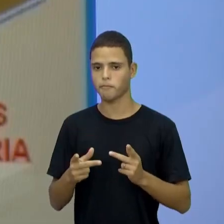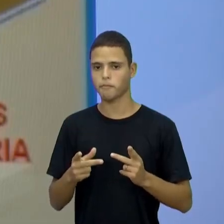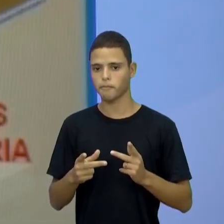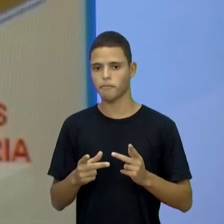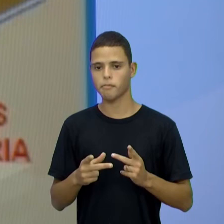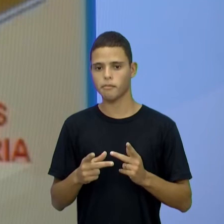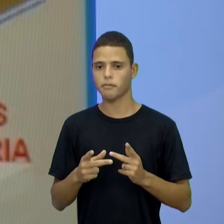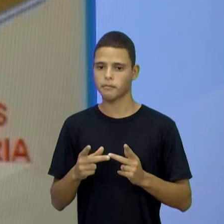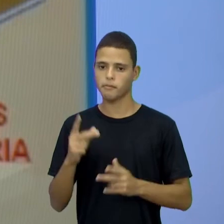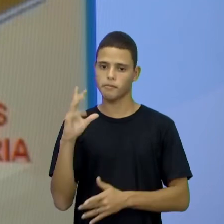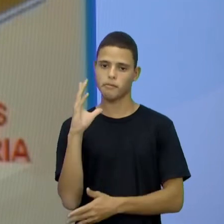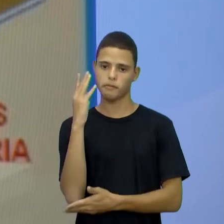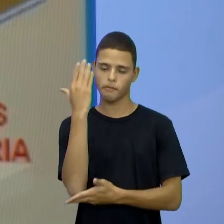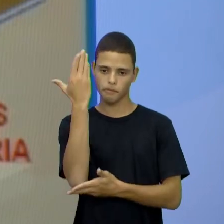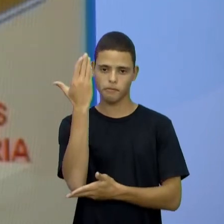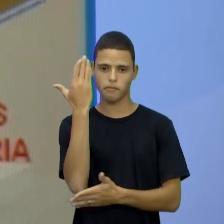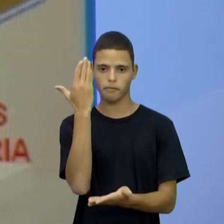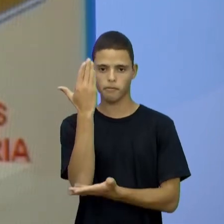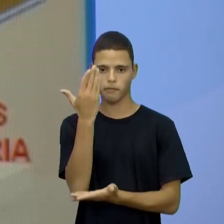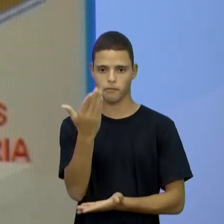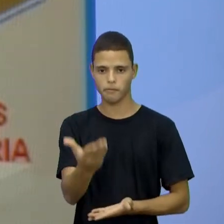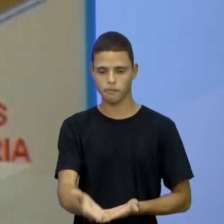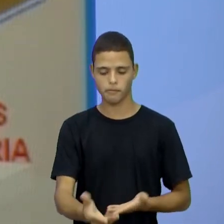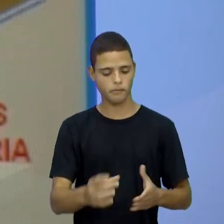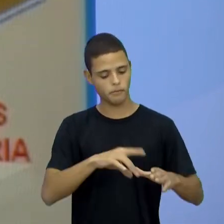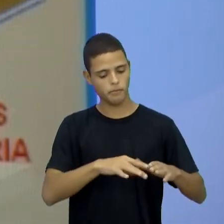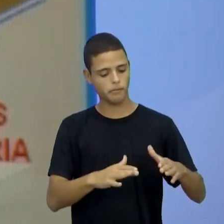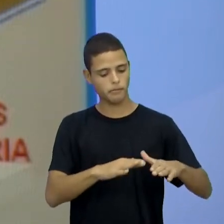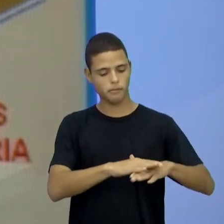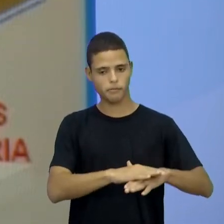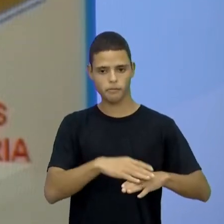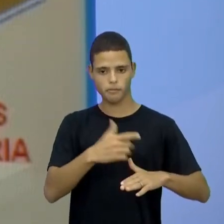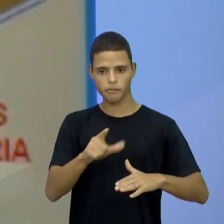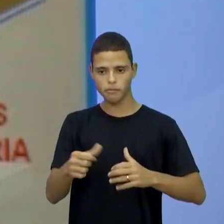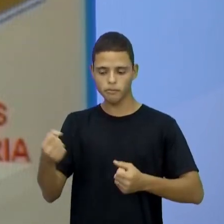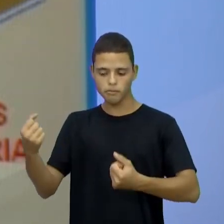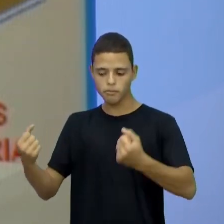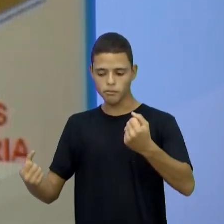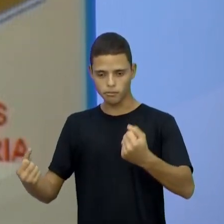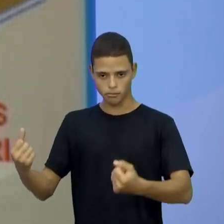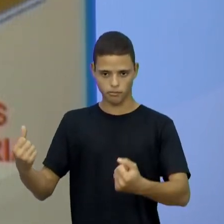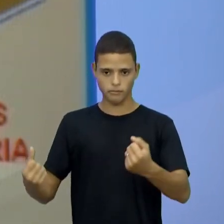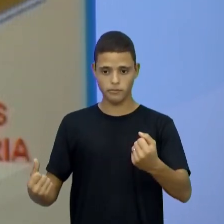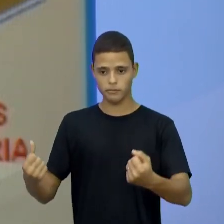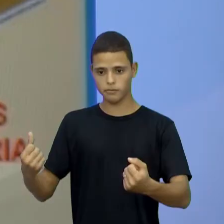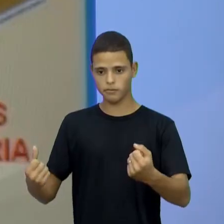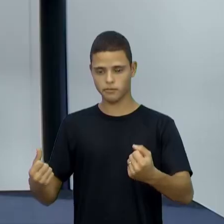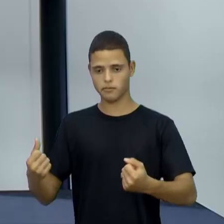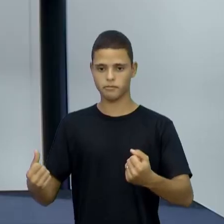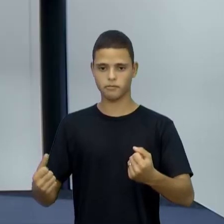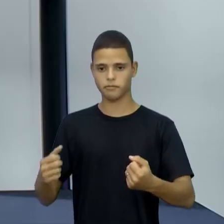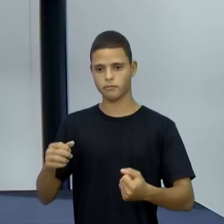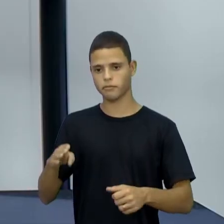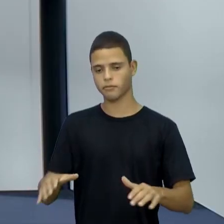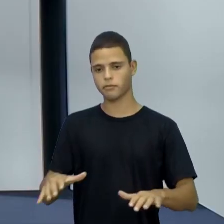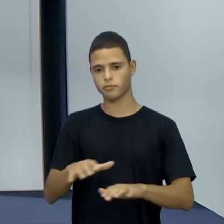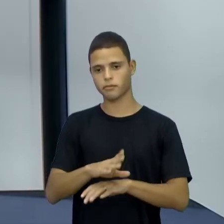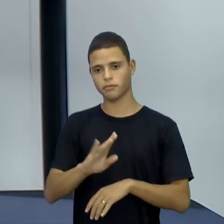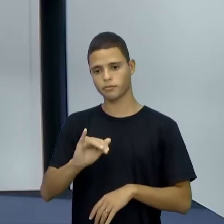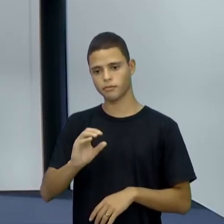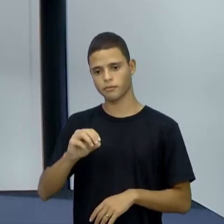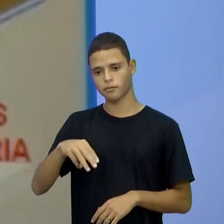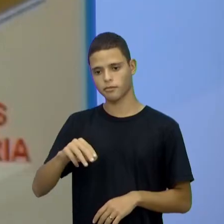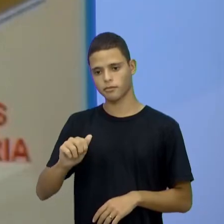de reflorestamento, por exemplo, nesse desenho, tá certo? Então aqui tem um caminhãozinho que representa a biomassa. E aí o que a gente